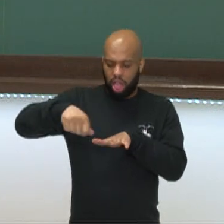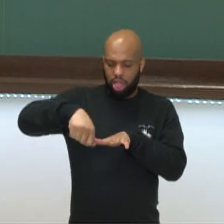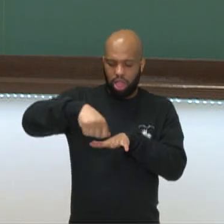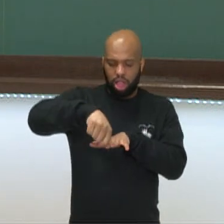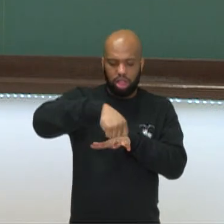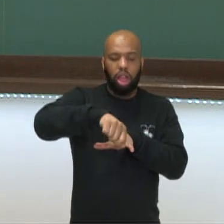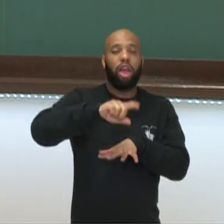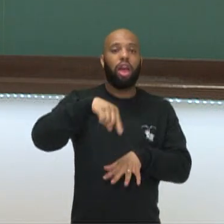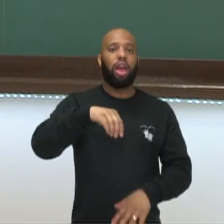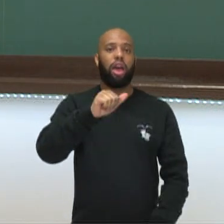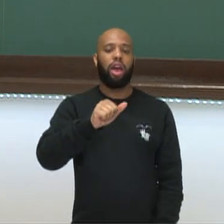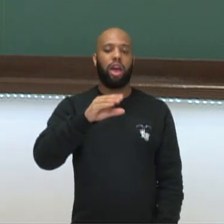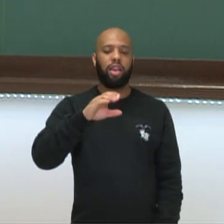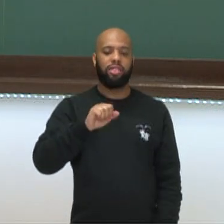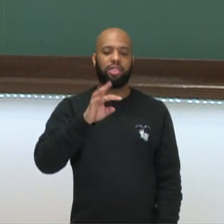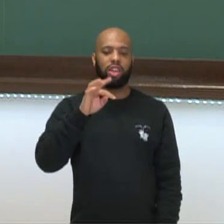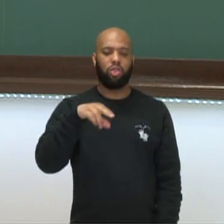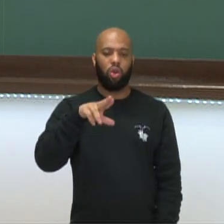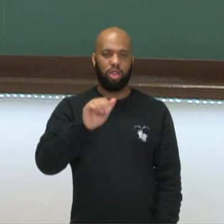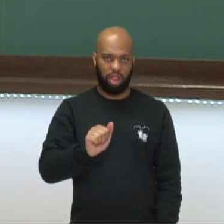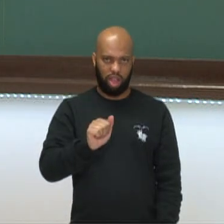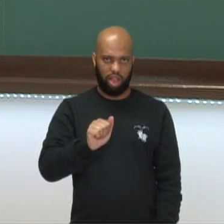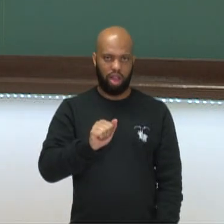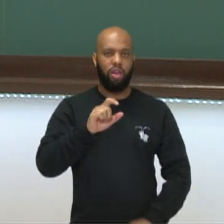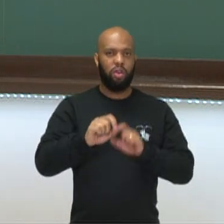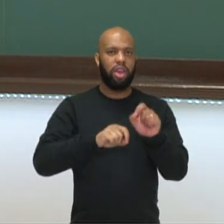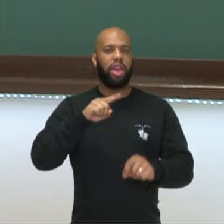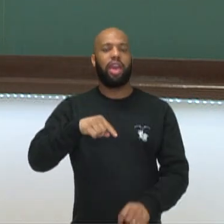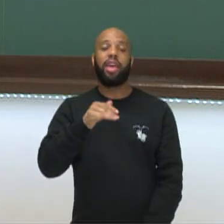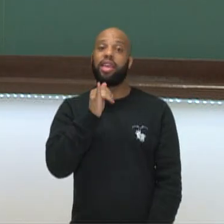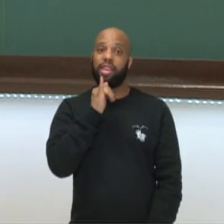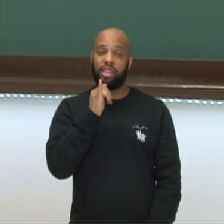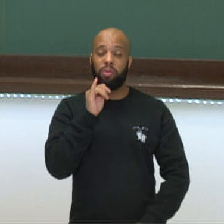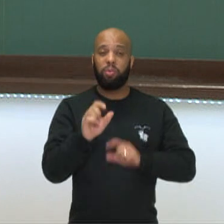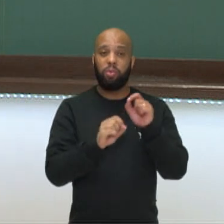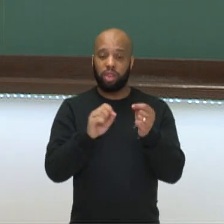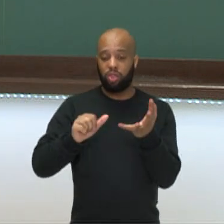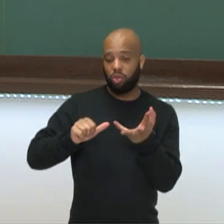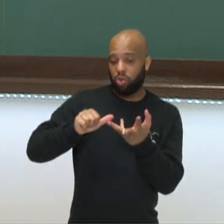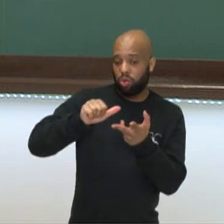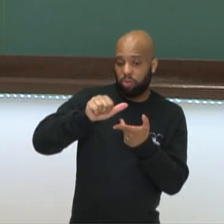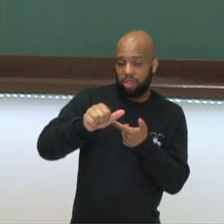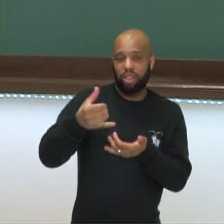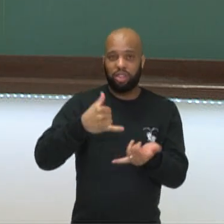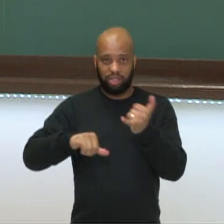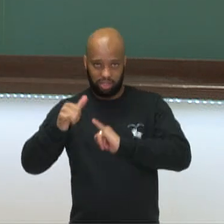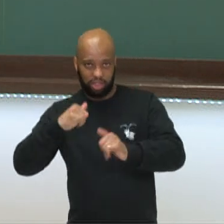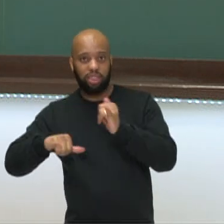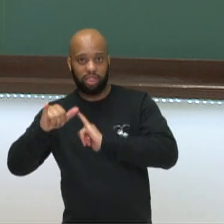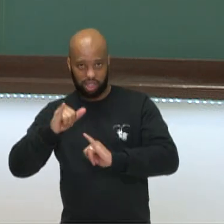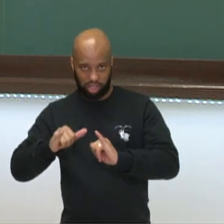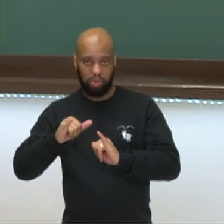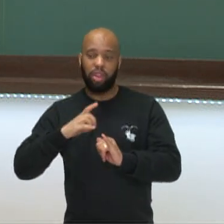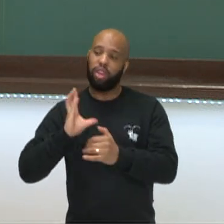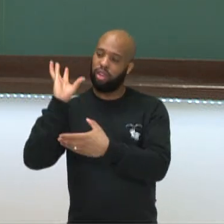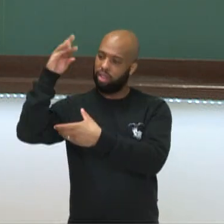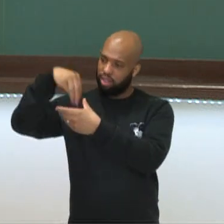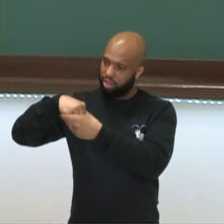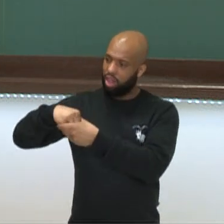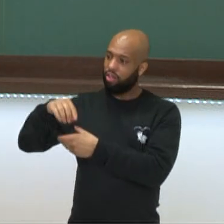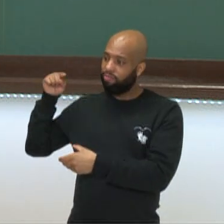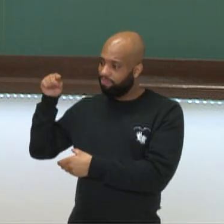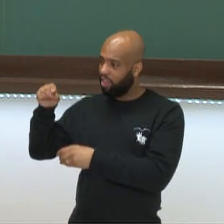Sim, são todos exemplos de funções de substâncias químicas classificadas dentro